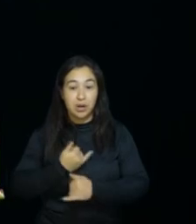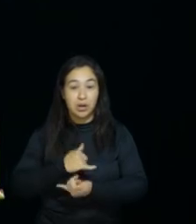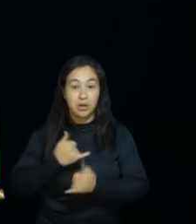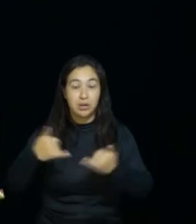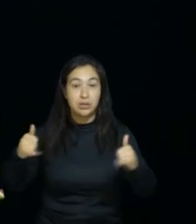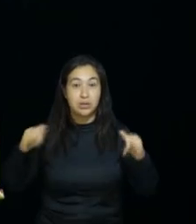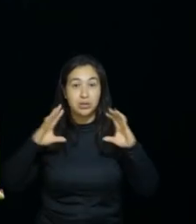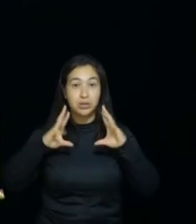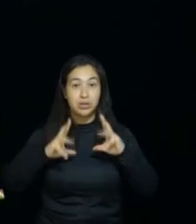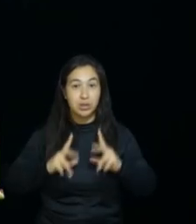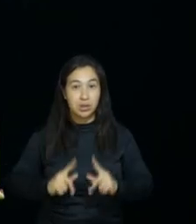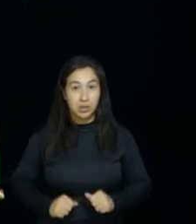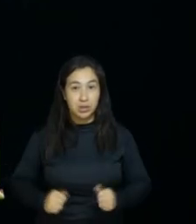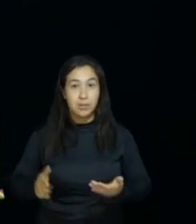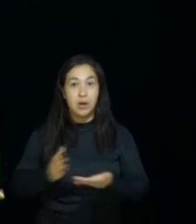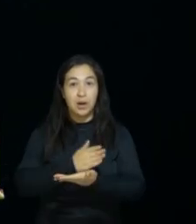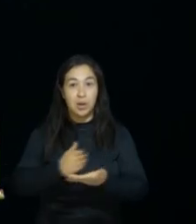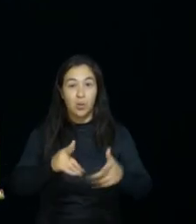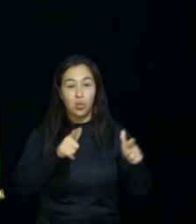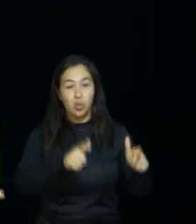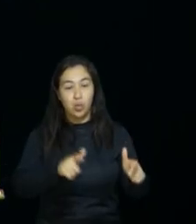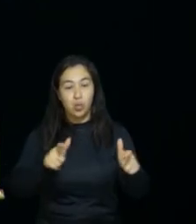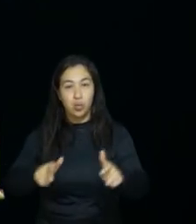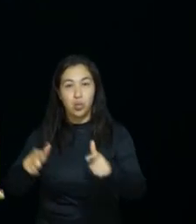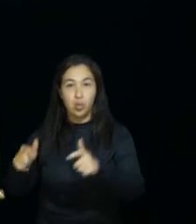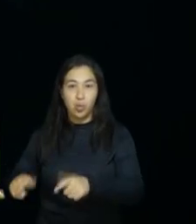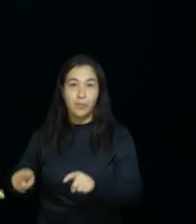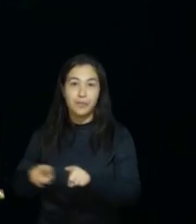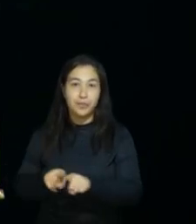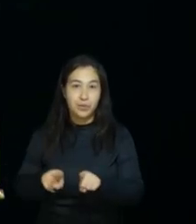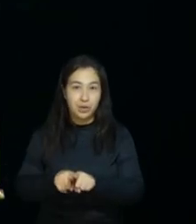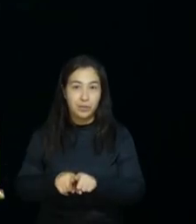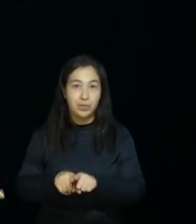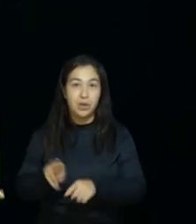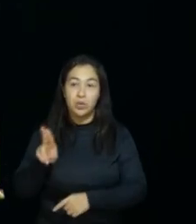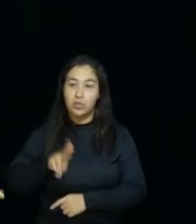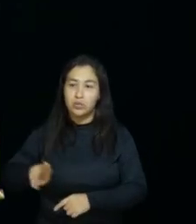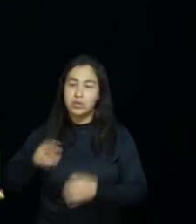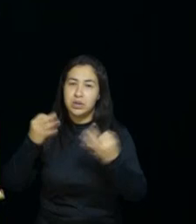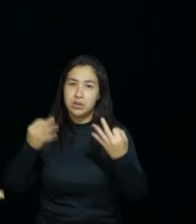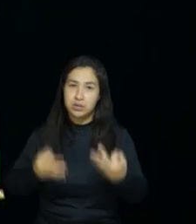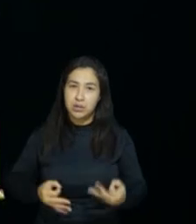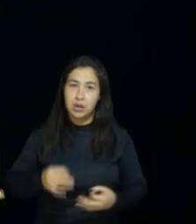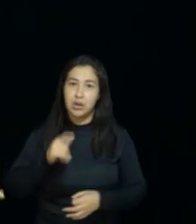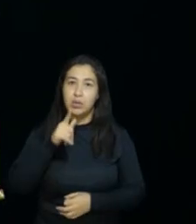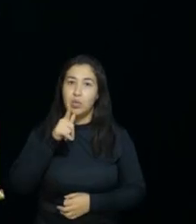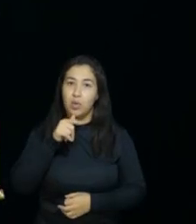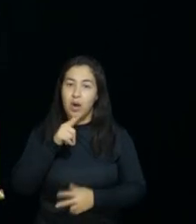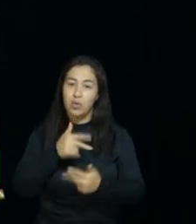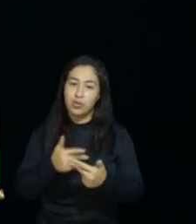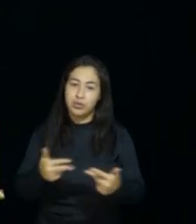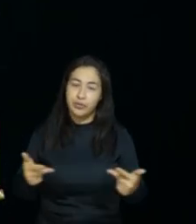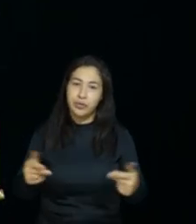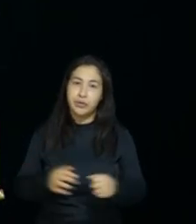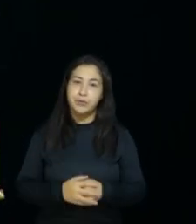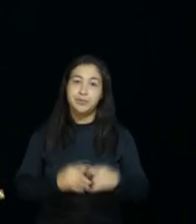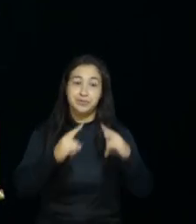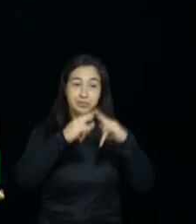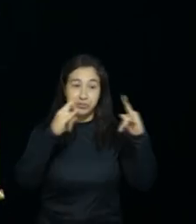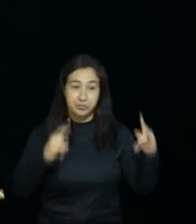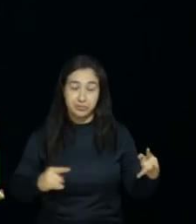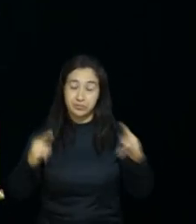utiliza em alguns setores, o manejo dos recursos hídricos, também feiras orgânicas